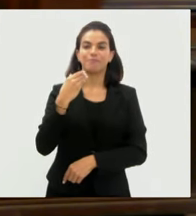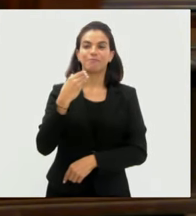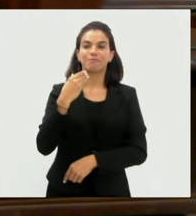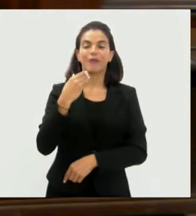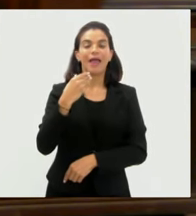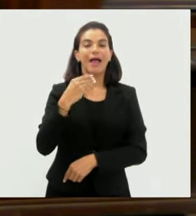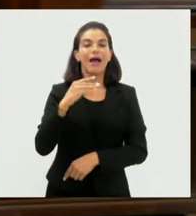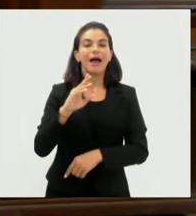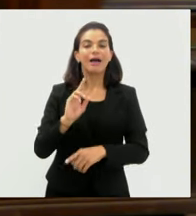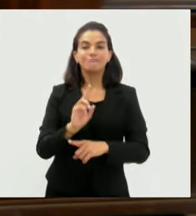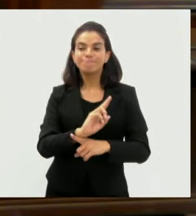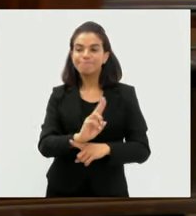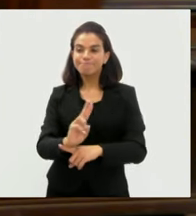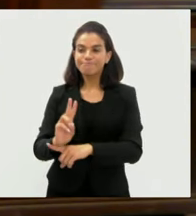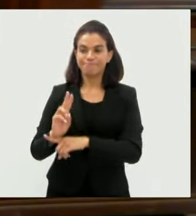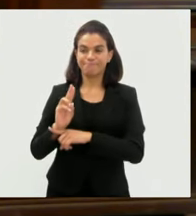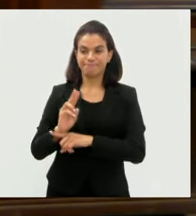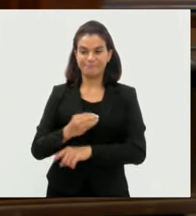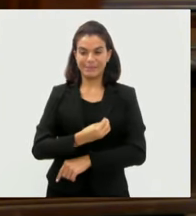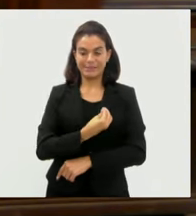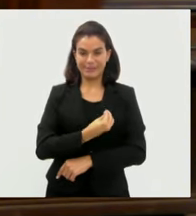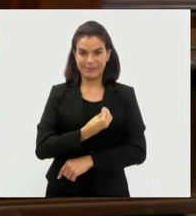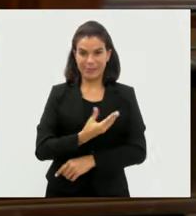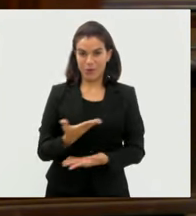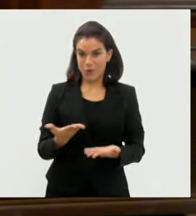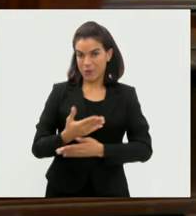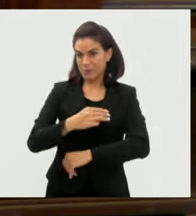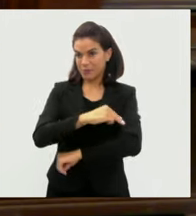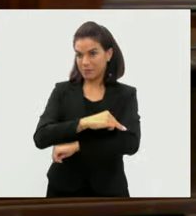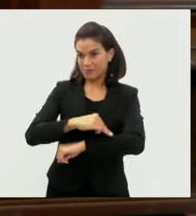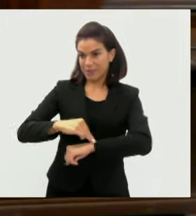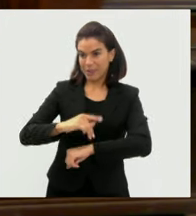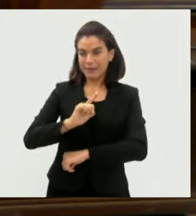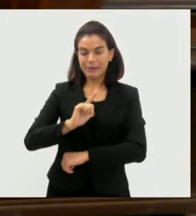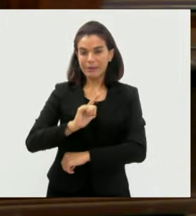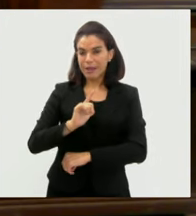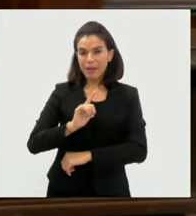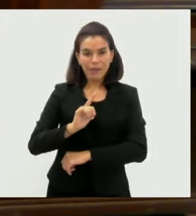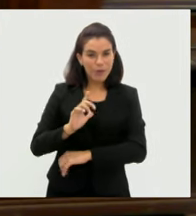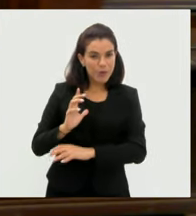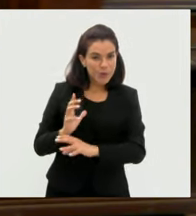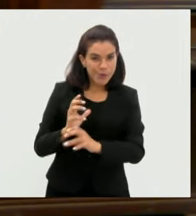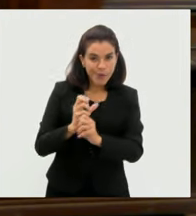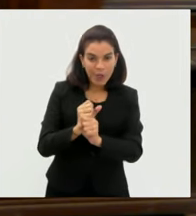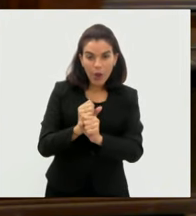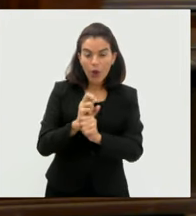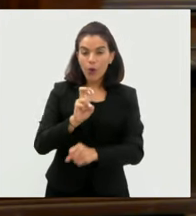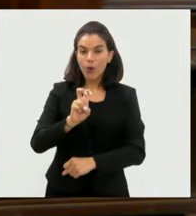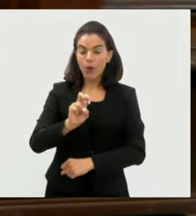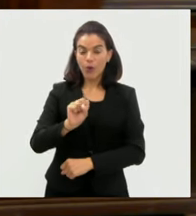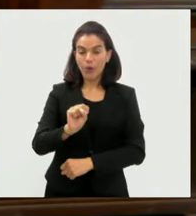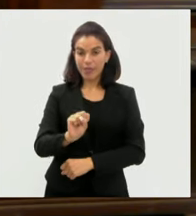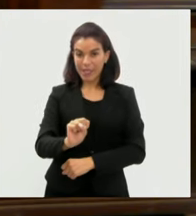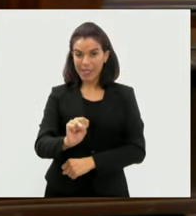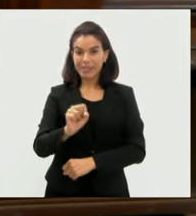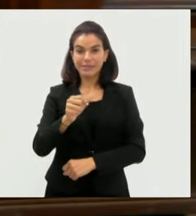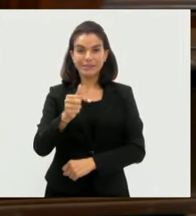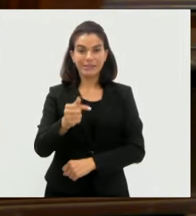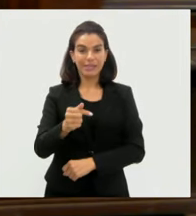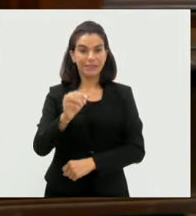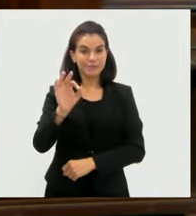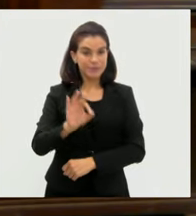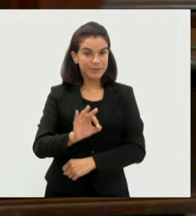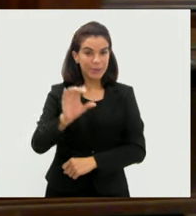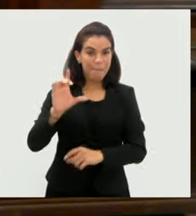presente. Macaé hoje tem índices de 87% a menos de